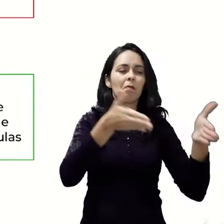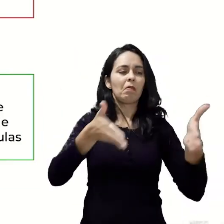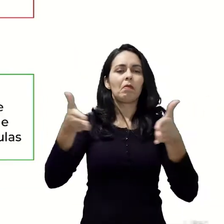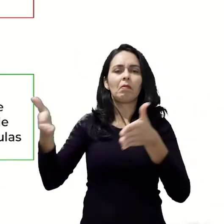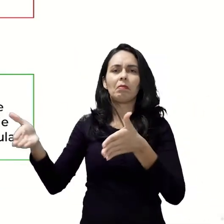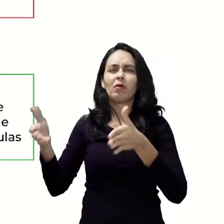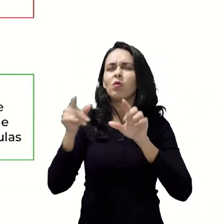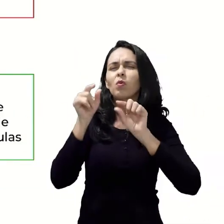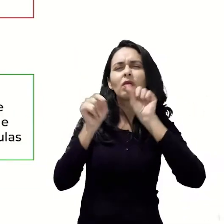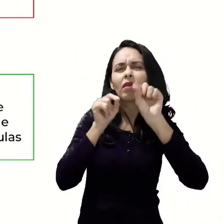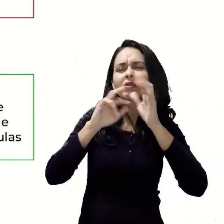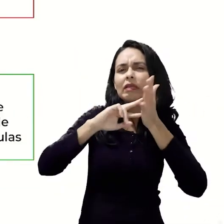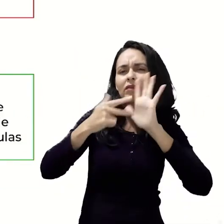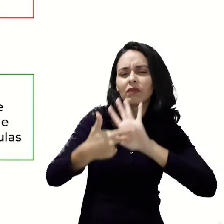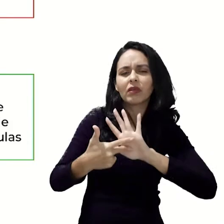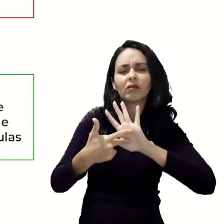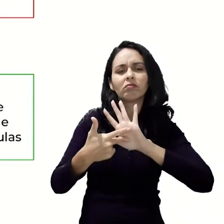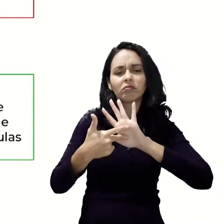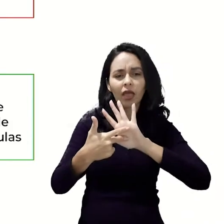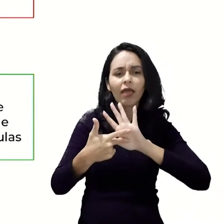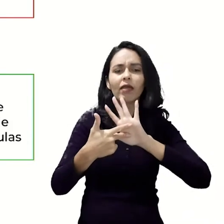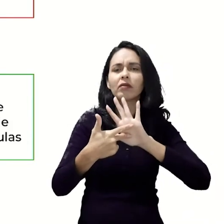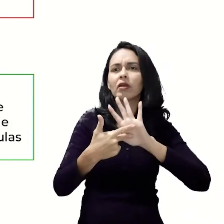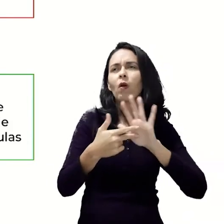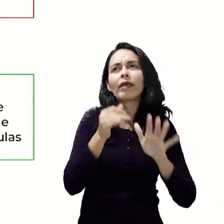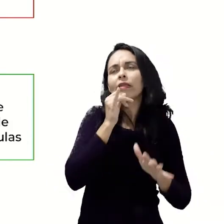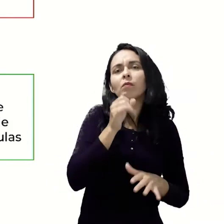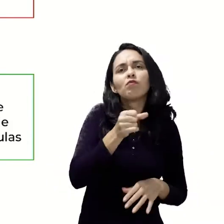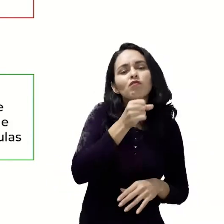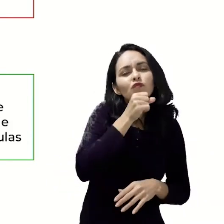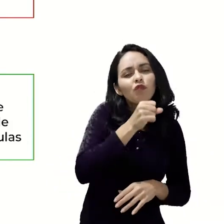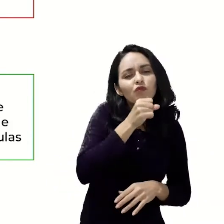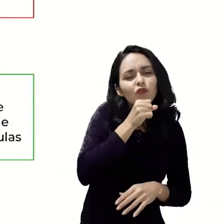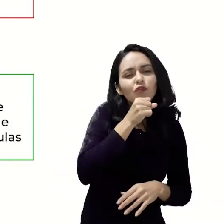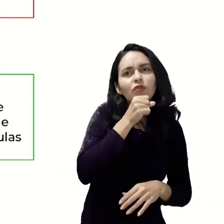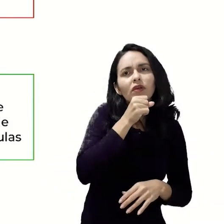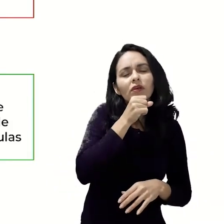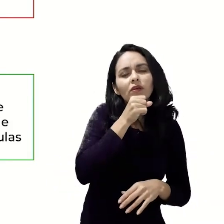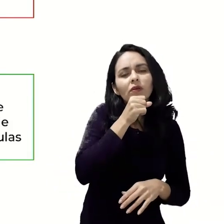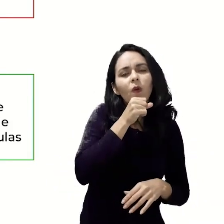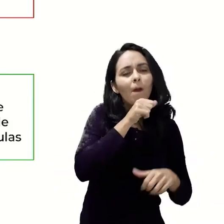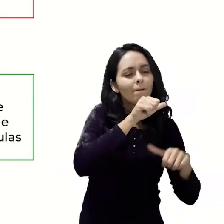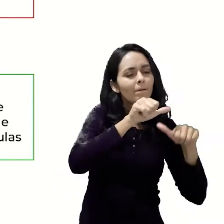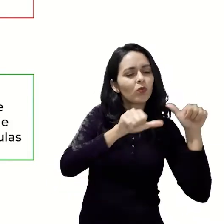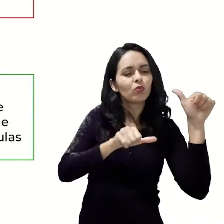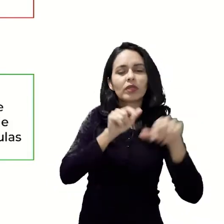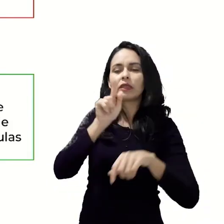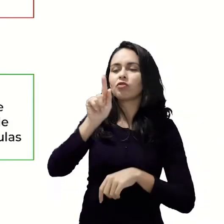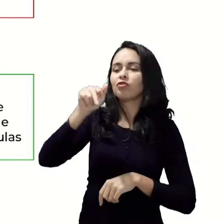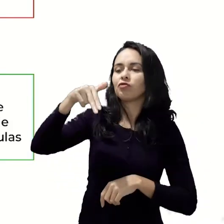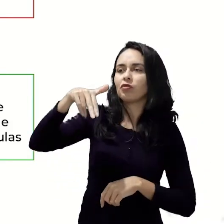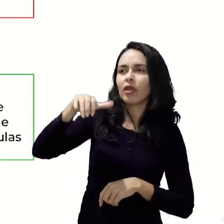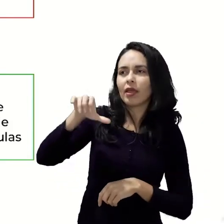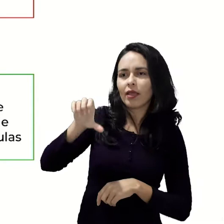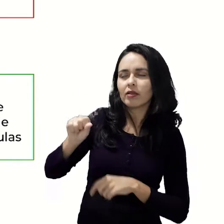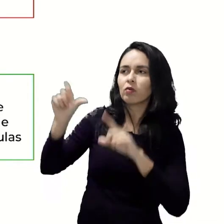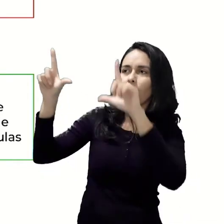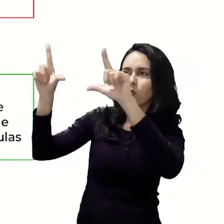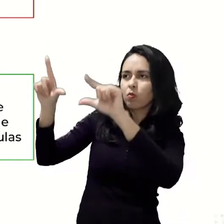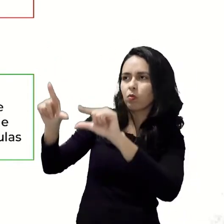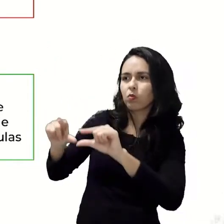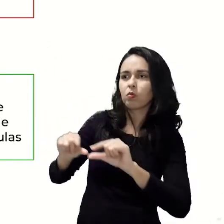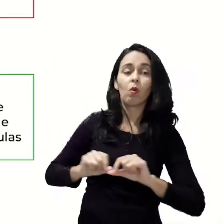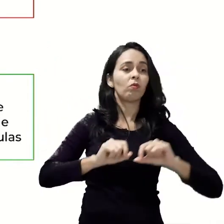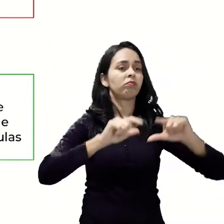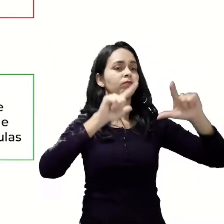envelhecimento programado o que que diz essa teoria o envelhecimento ocorre quando certos genes